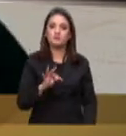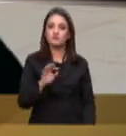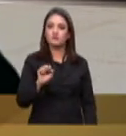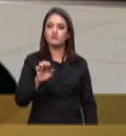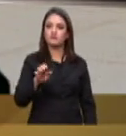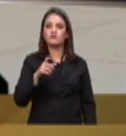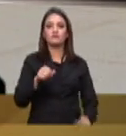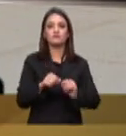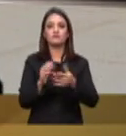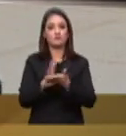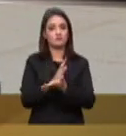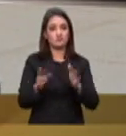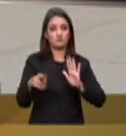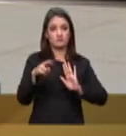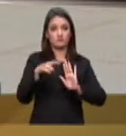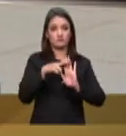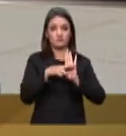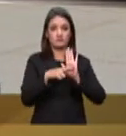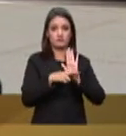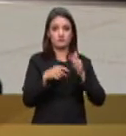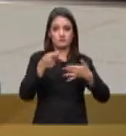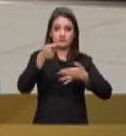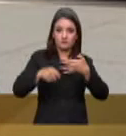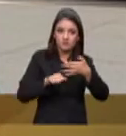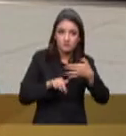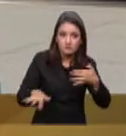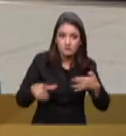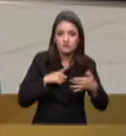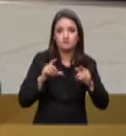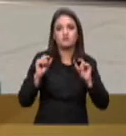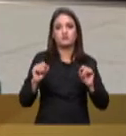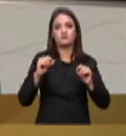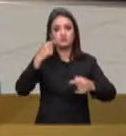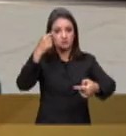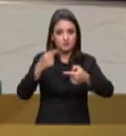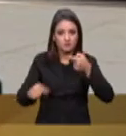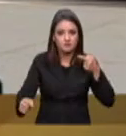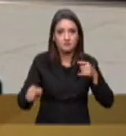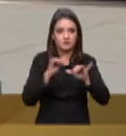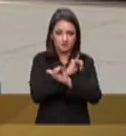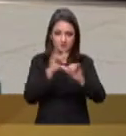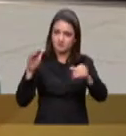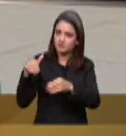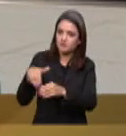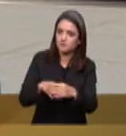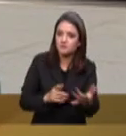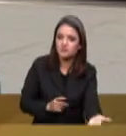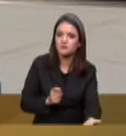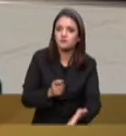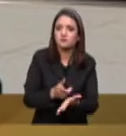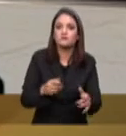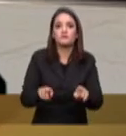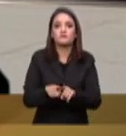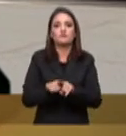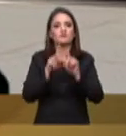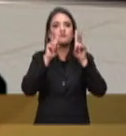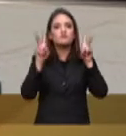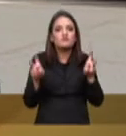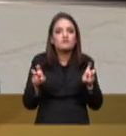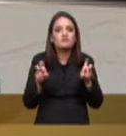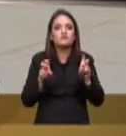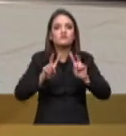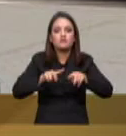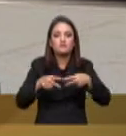definiu algumas balizas jurisprudenciais, entendendo de forma simplificada pela vedação de propaganda eleitoral paga, inclusive relativamente a links